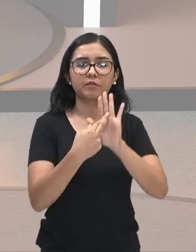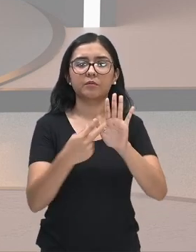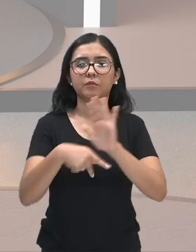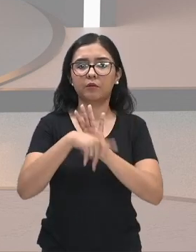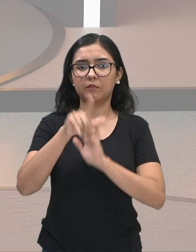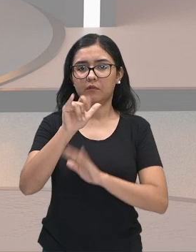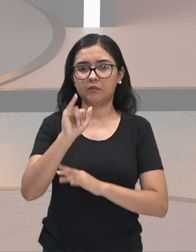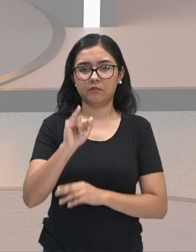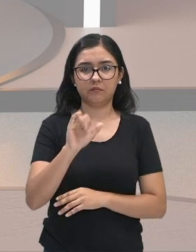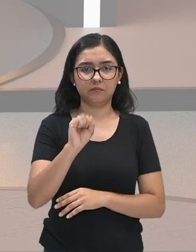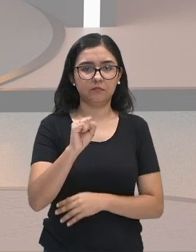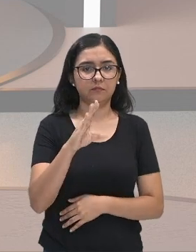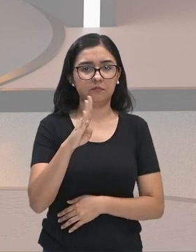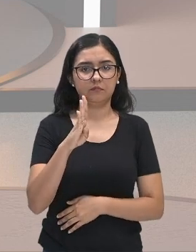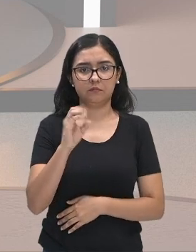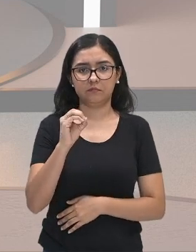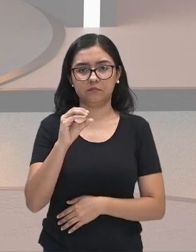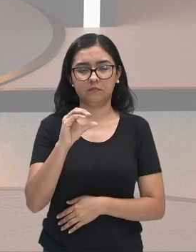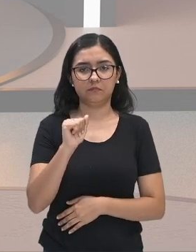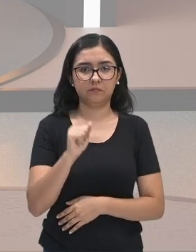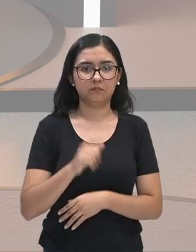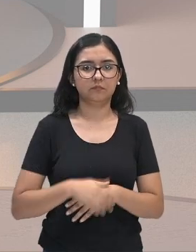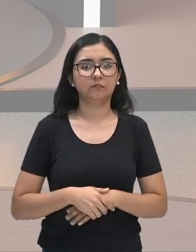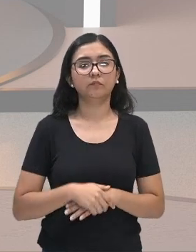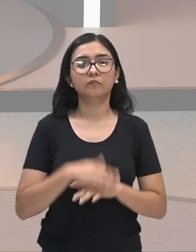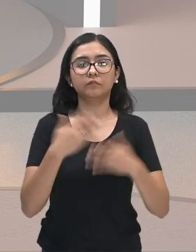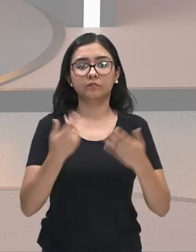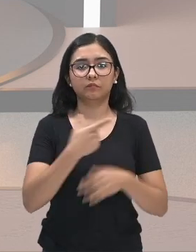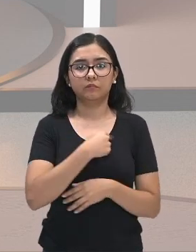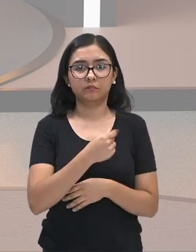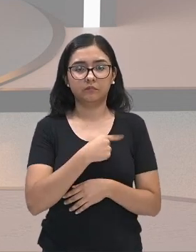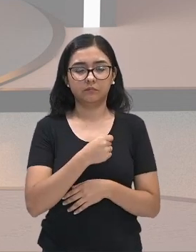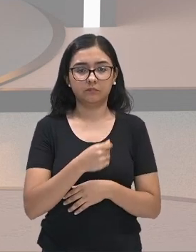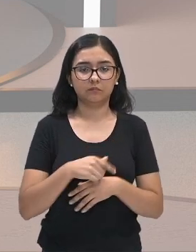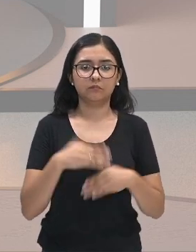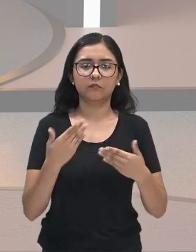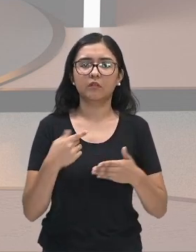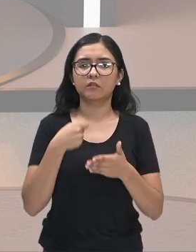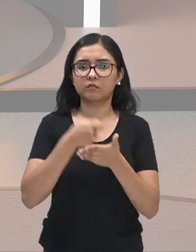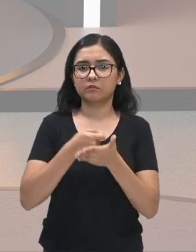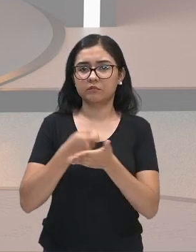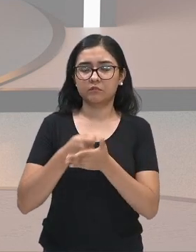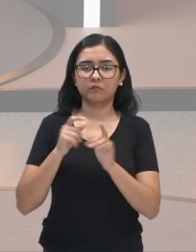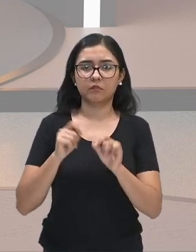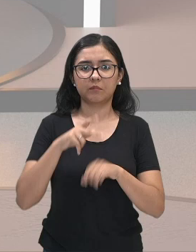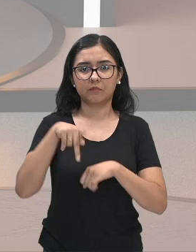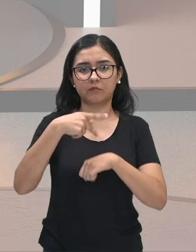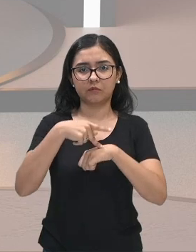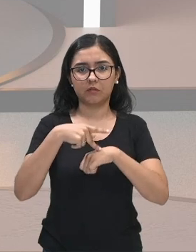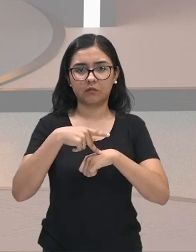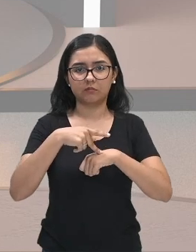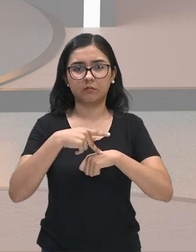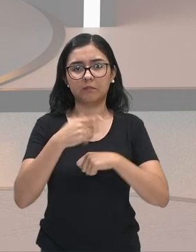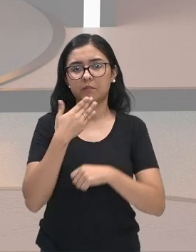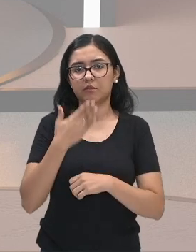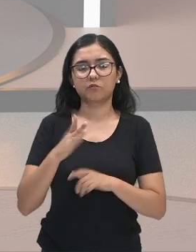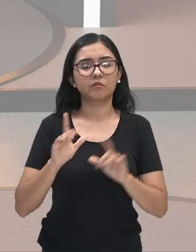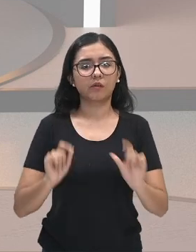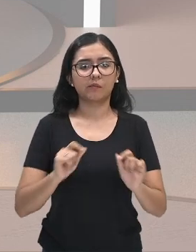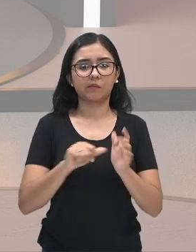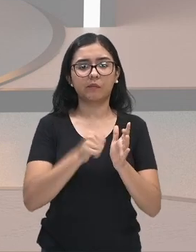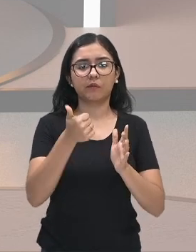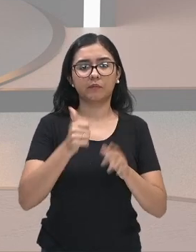em agosto de 1807, o governo francês exige que Portugal... Então vamos ver lá o que ele vai exigir de Portugal.